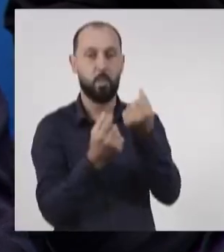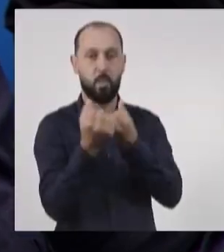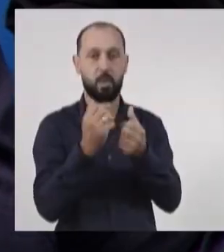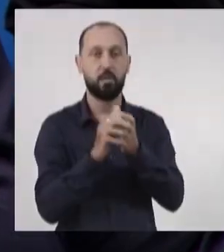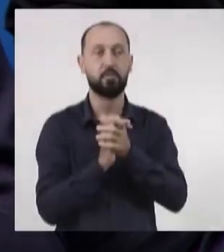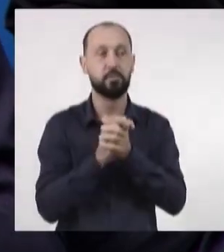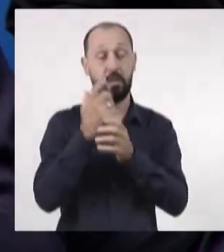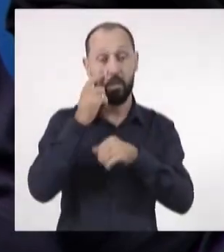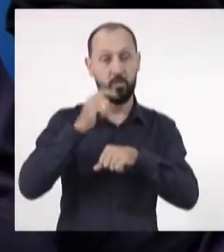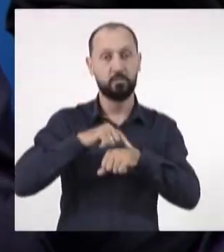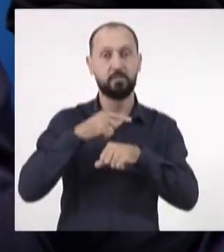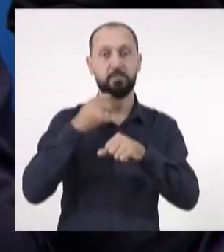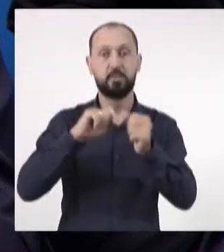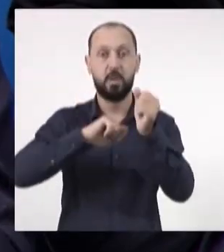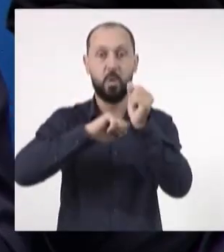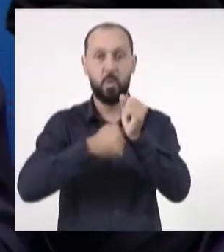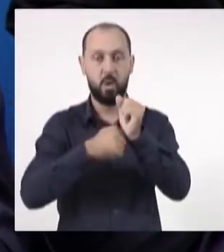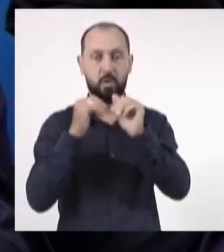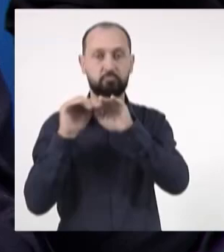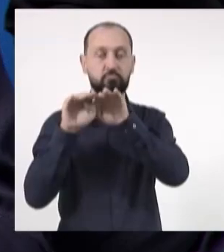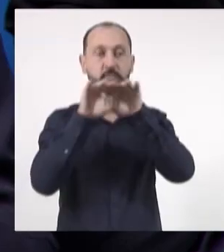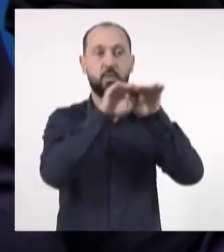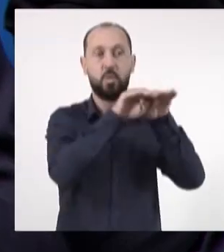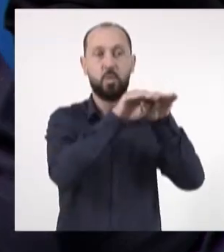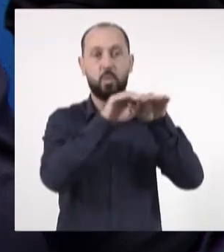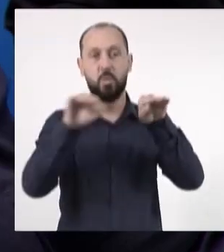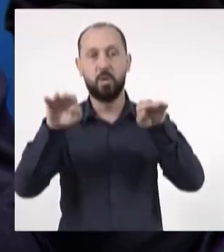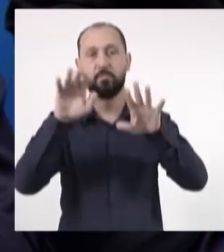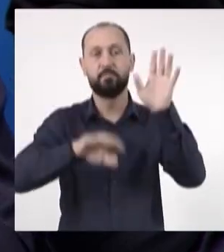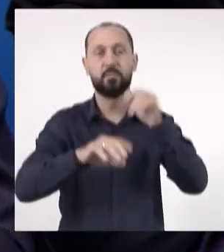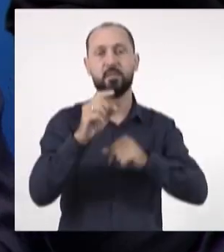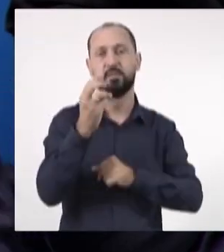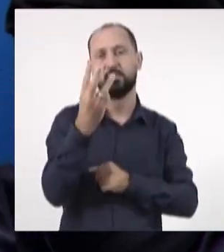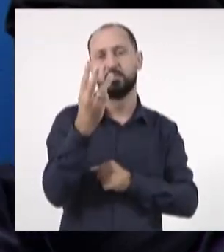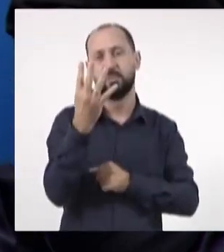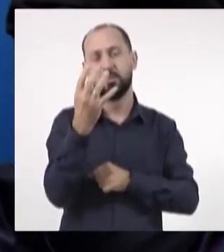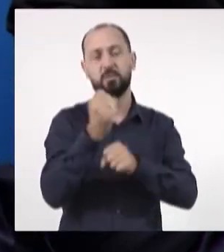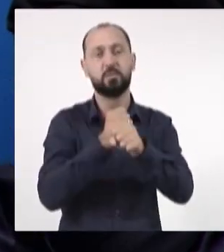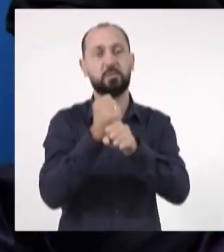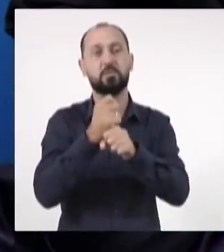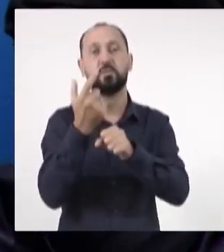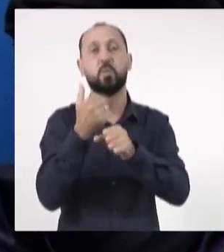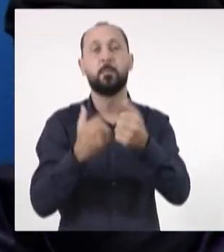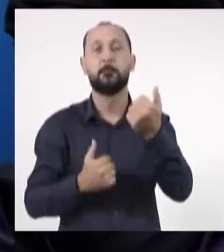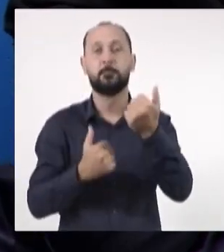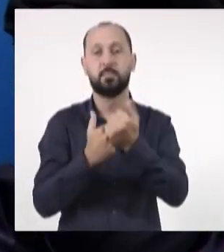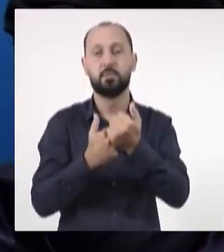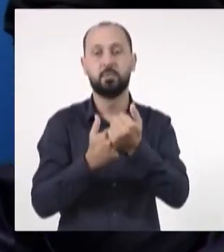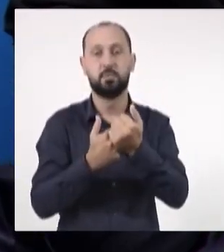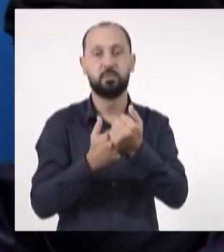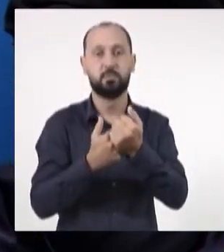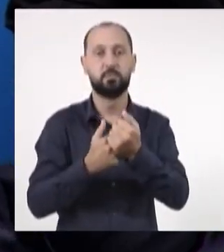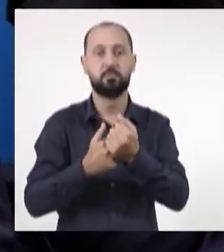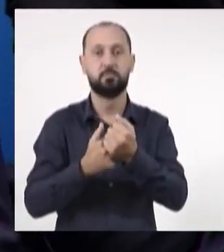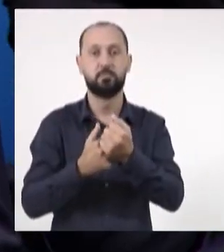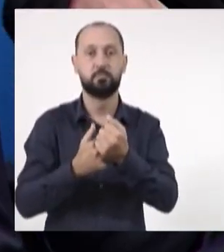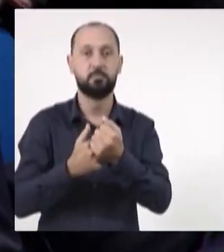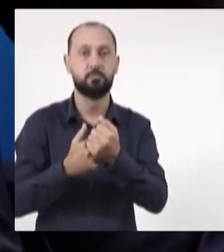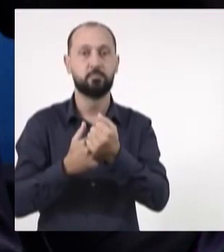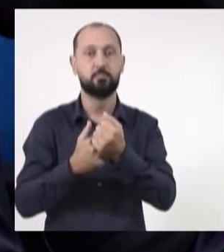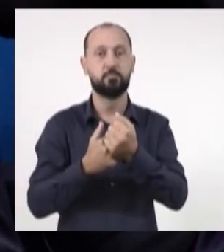econômico. Quando você congela isso e nivela, nós provavelmente em 3, 4 anos nós não teríamos mais como sustentar o Estado de Mato Grosso do Sul.